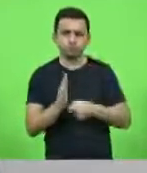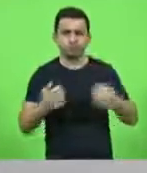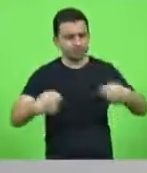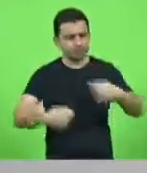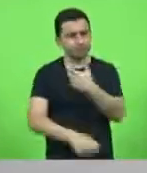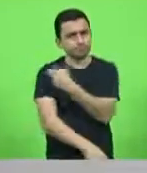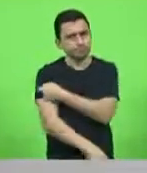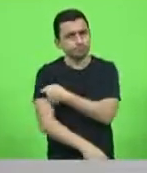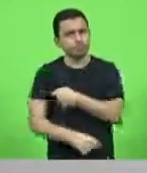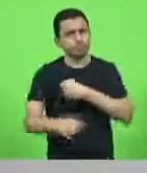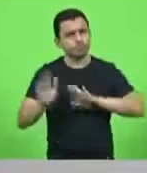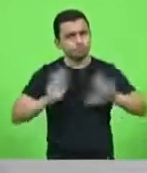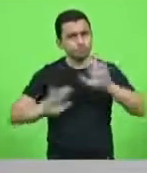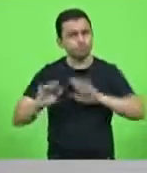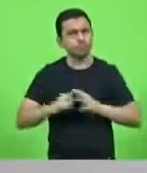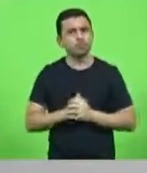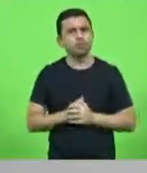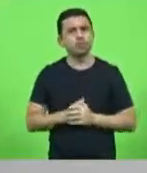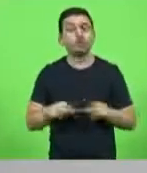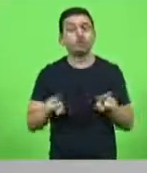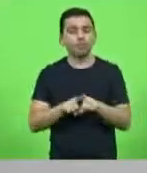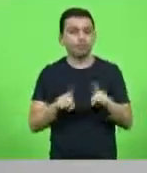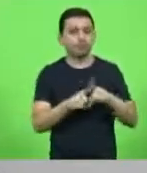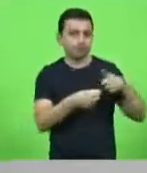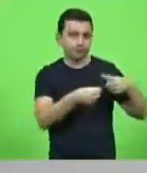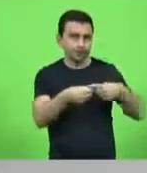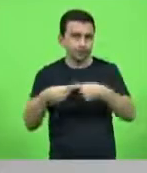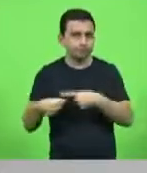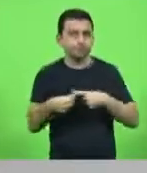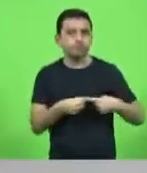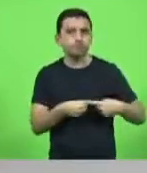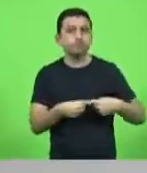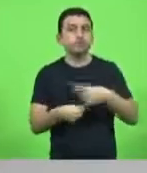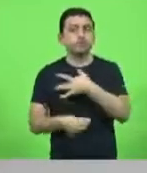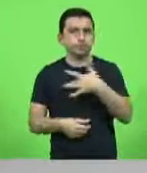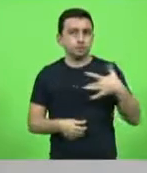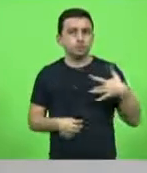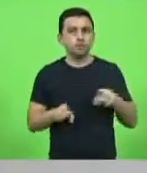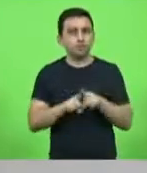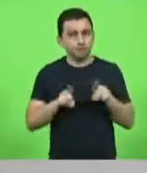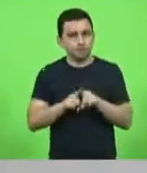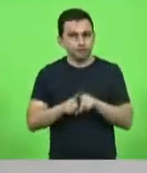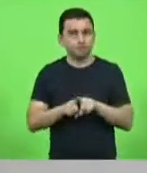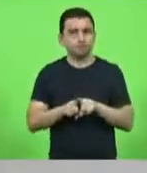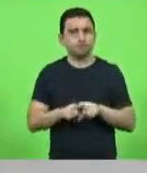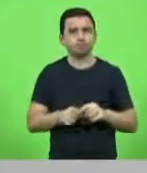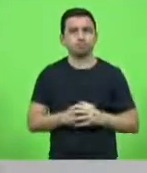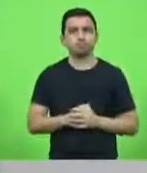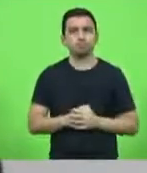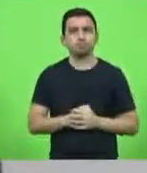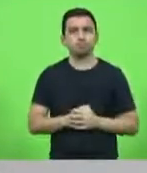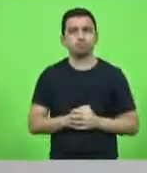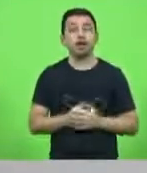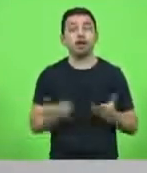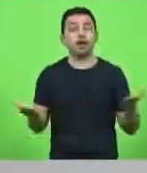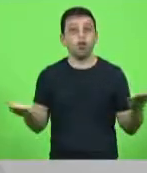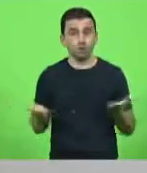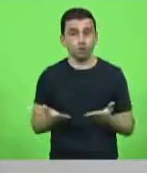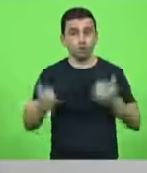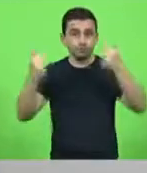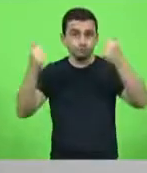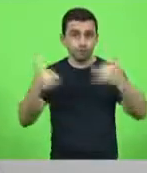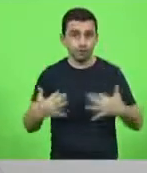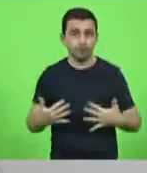e os nossos municípios e secretarias municipais de saúde da mesma forma tenho essa agilidade quero também